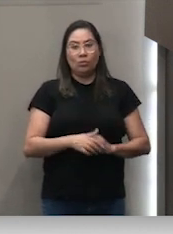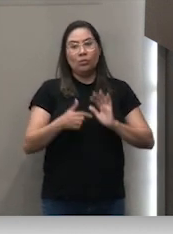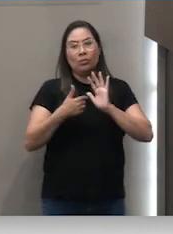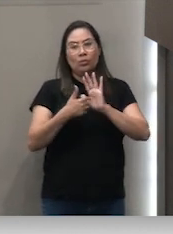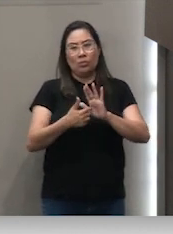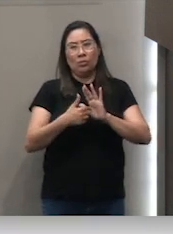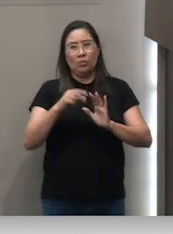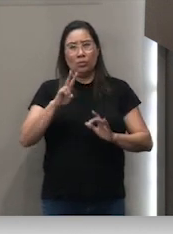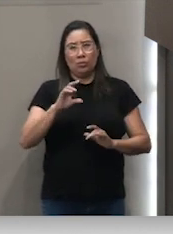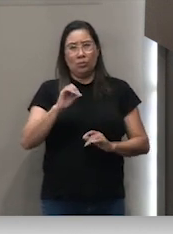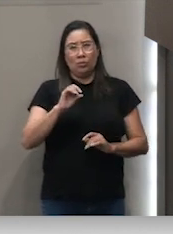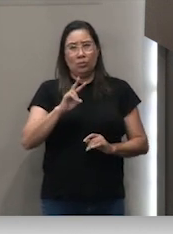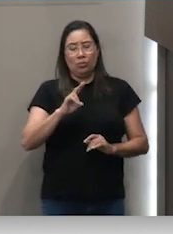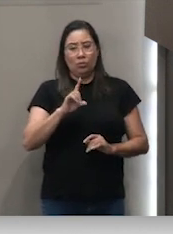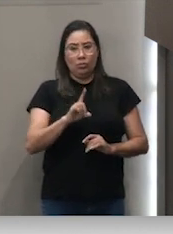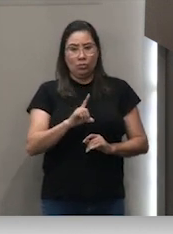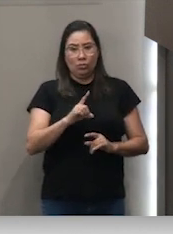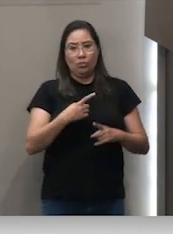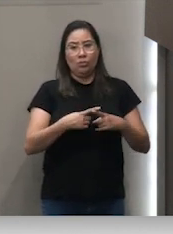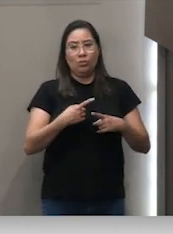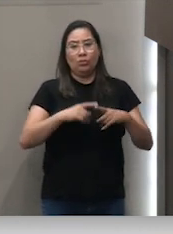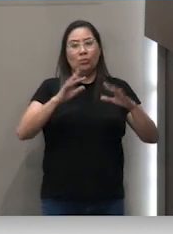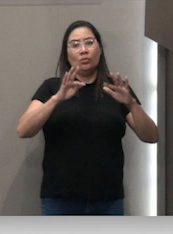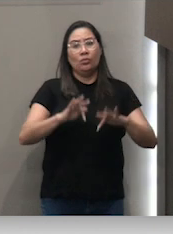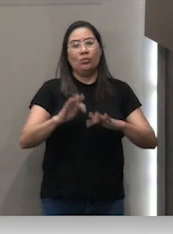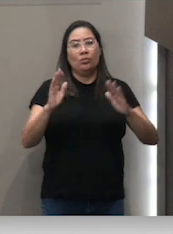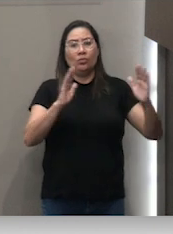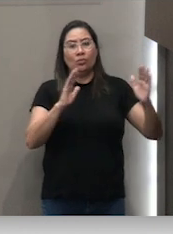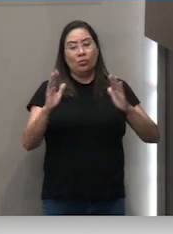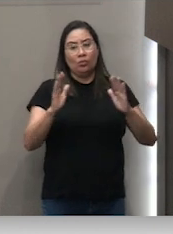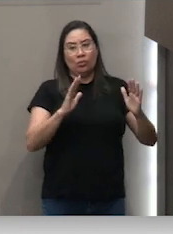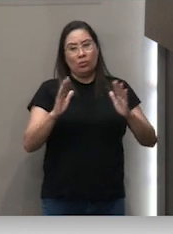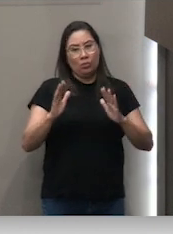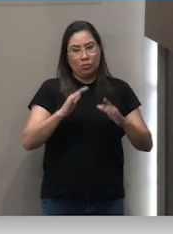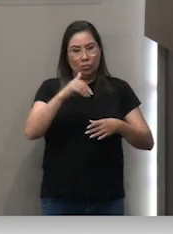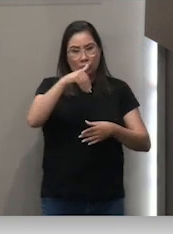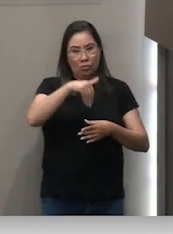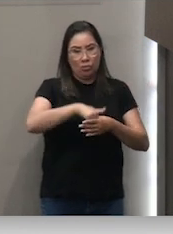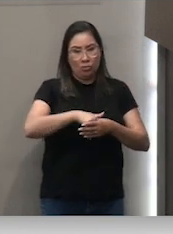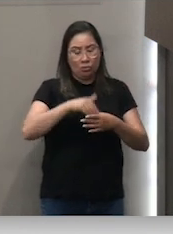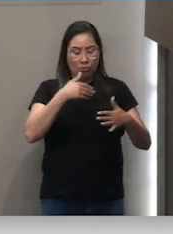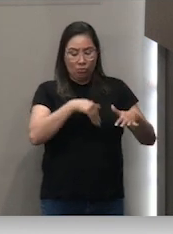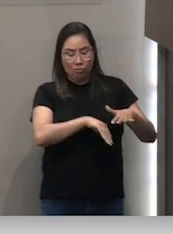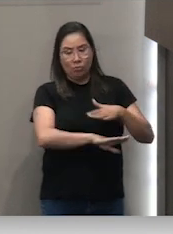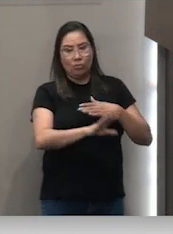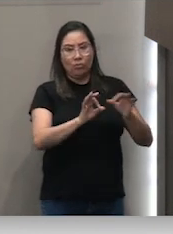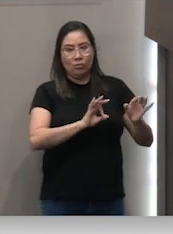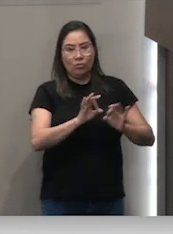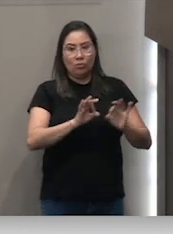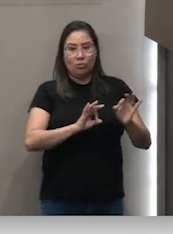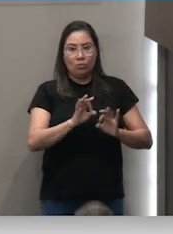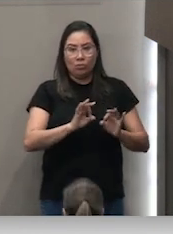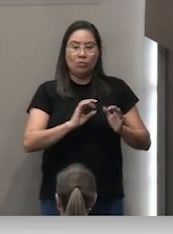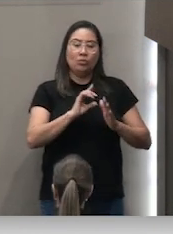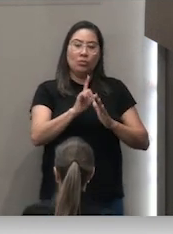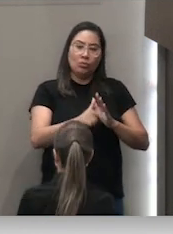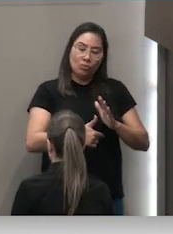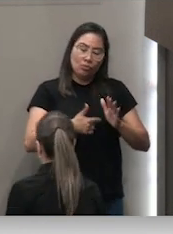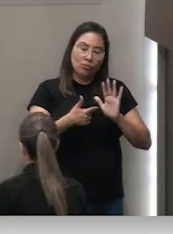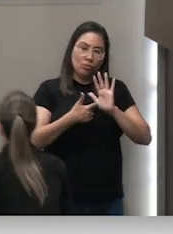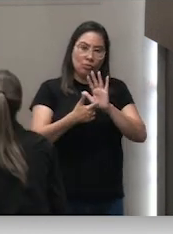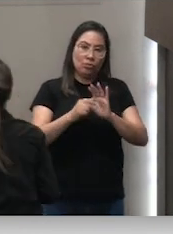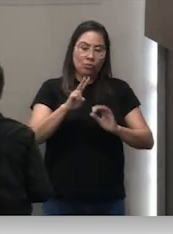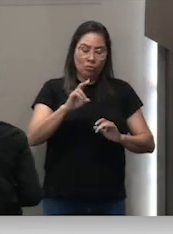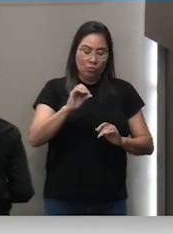em 2021, por conta do final do período legislativo, acabei arquivando esse projeto do tiro esportivo, e ele foi